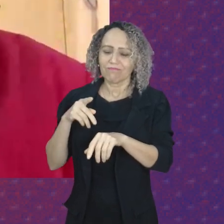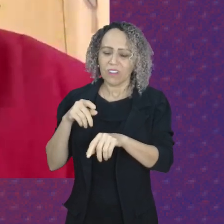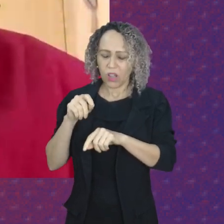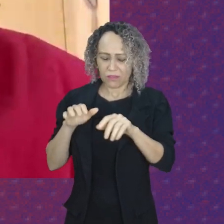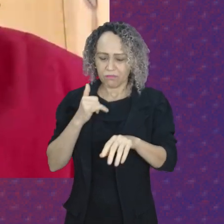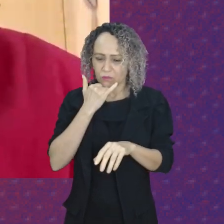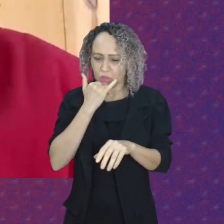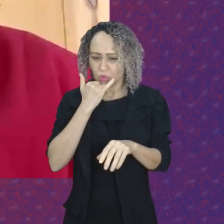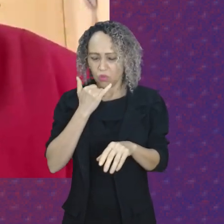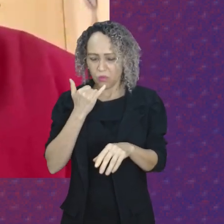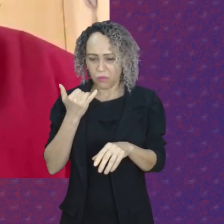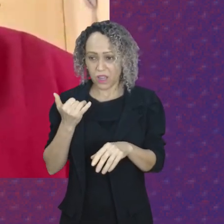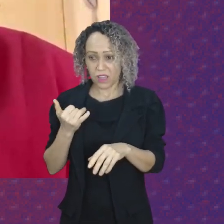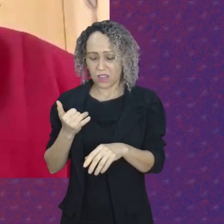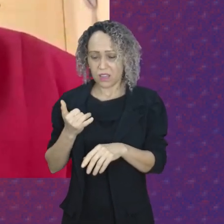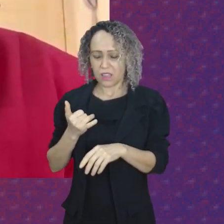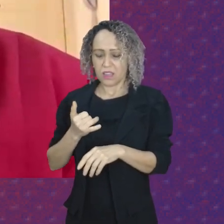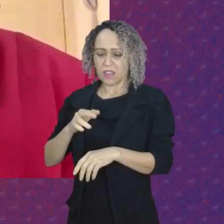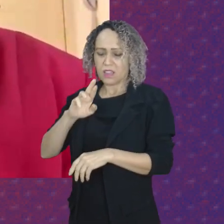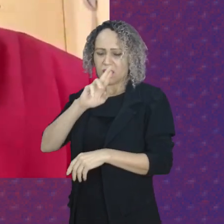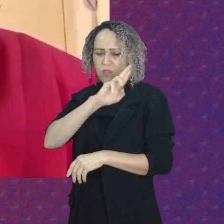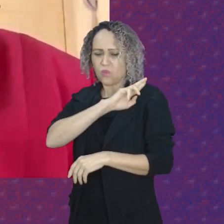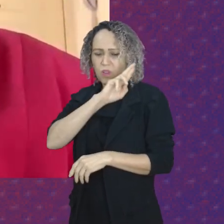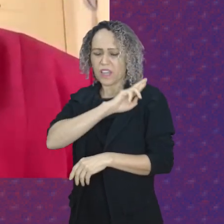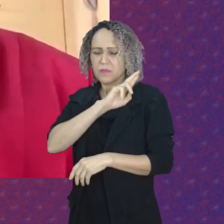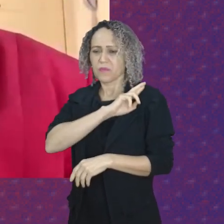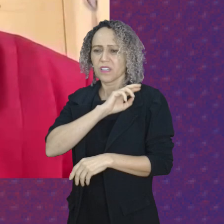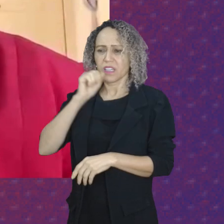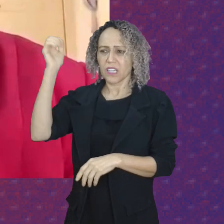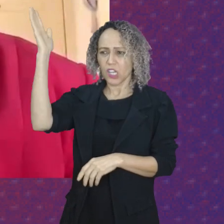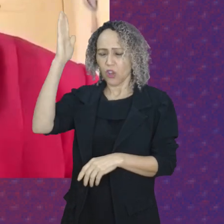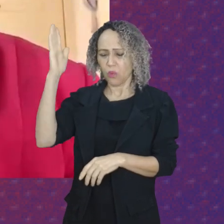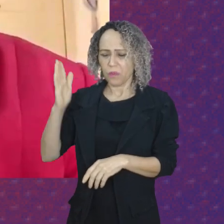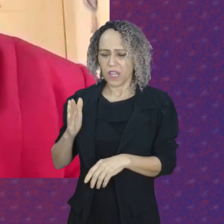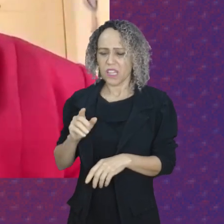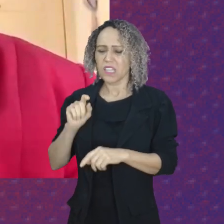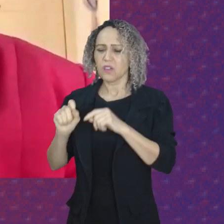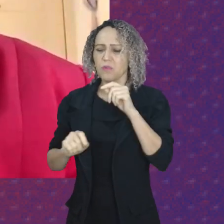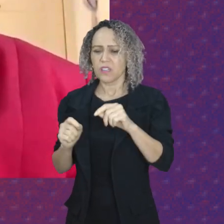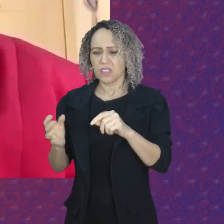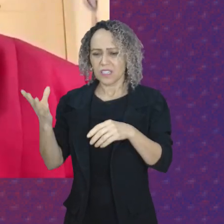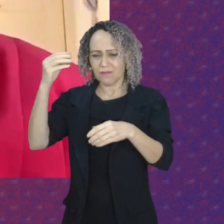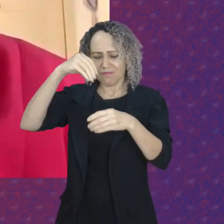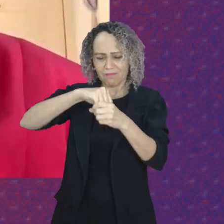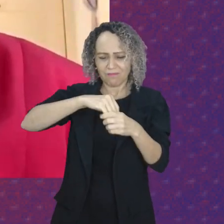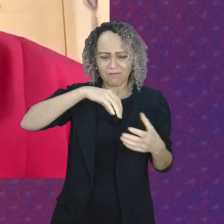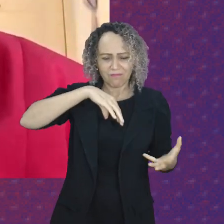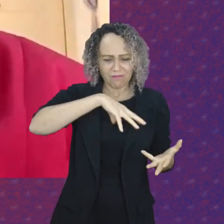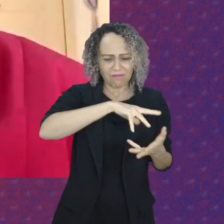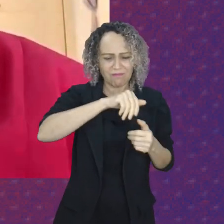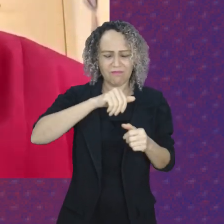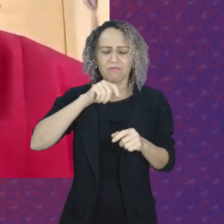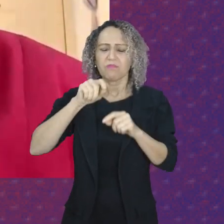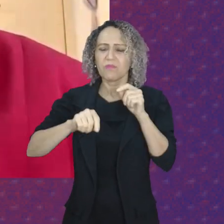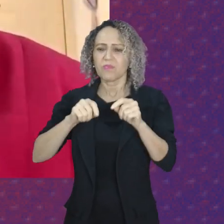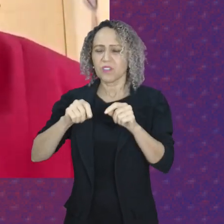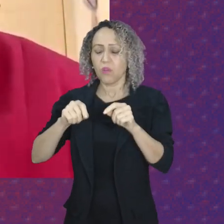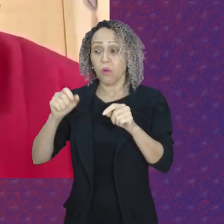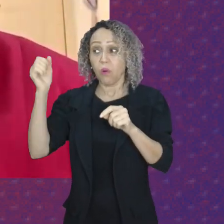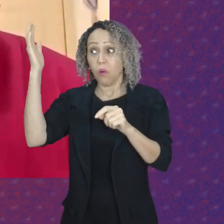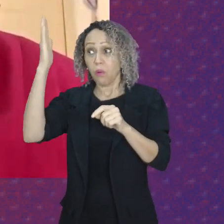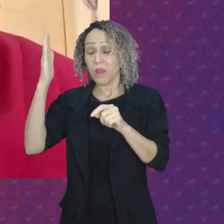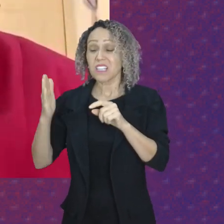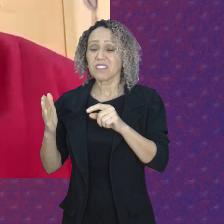o documento coloca isso de forma muito clara. No plano internacional, o Brasil perde seu papel de destaque e